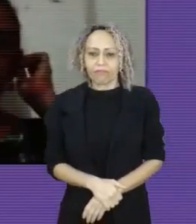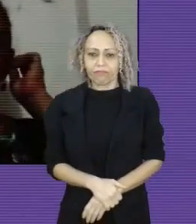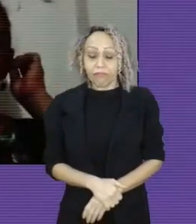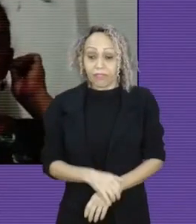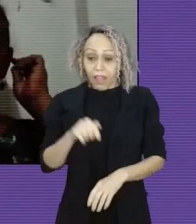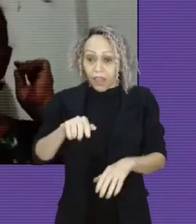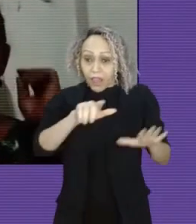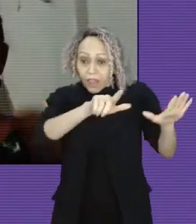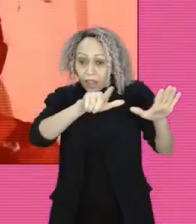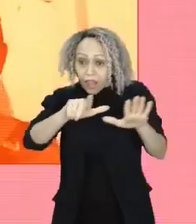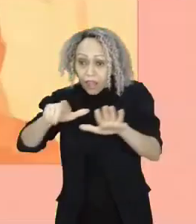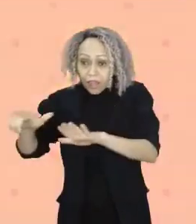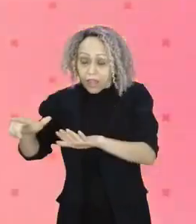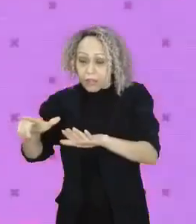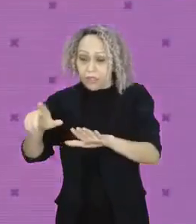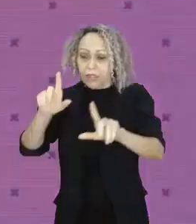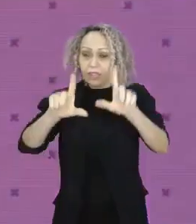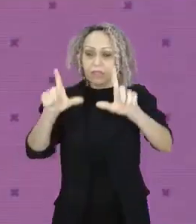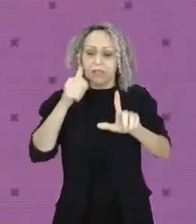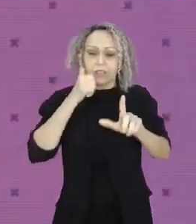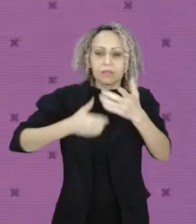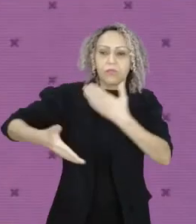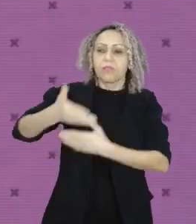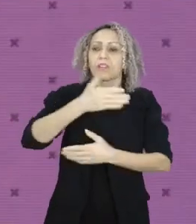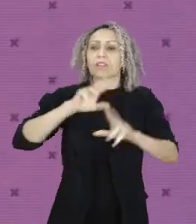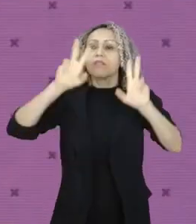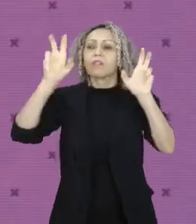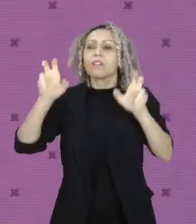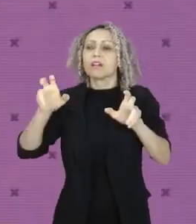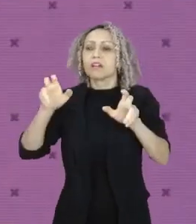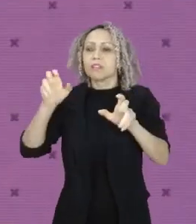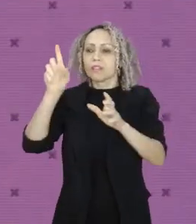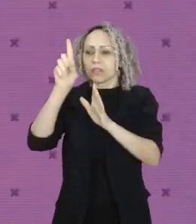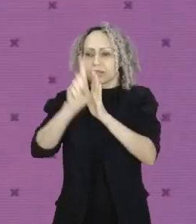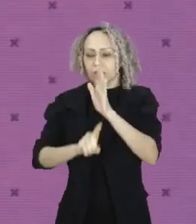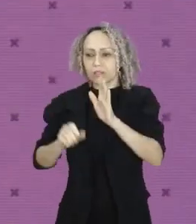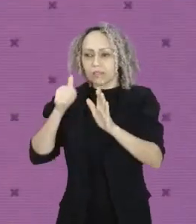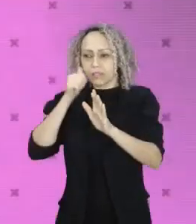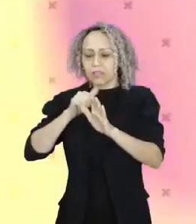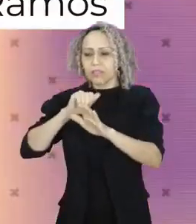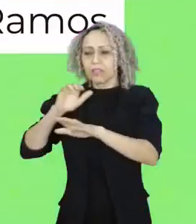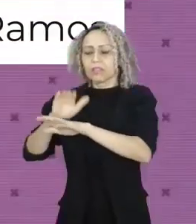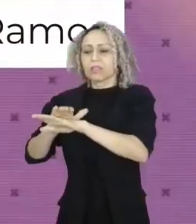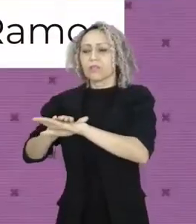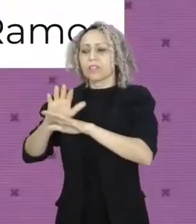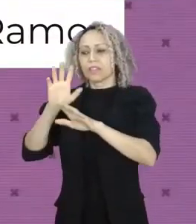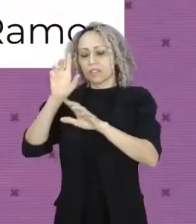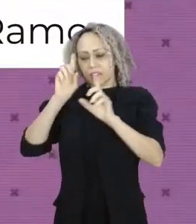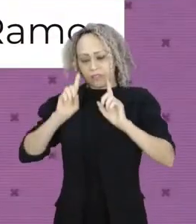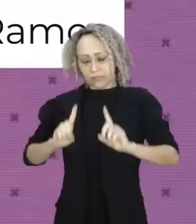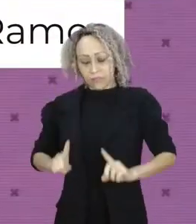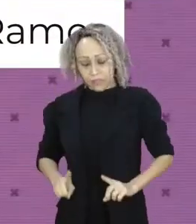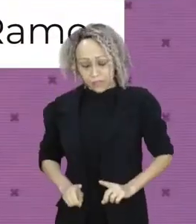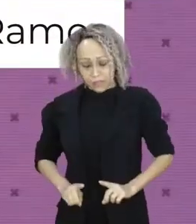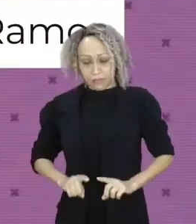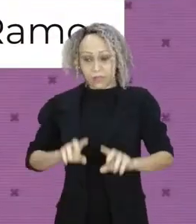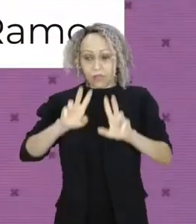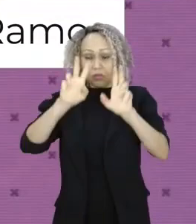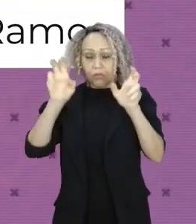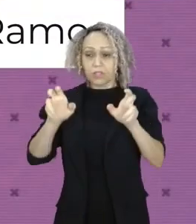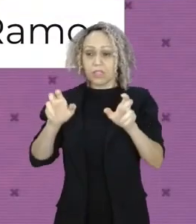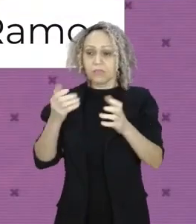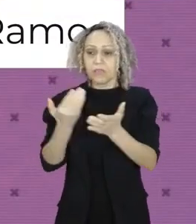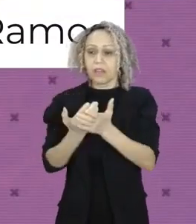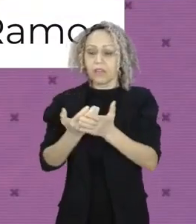Nessa semana, o TV Elas por Elas está falando sobre os direitos das mulheres com deficiência. E o tema da aula de hoje, com a